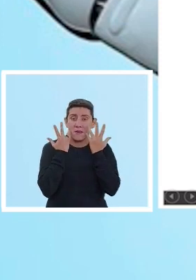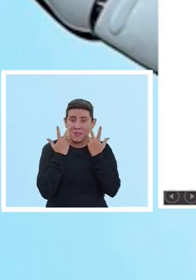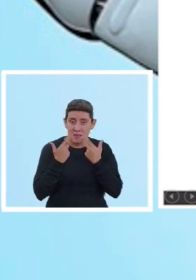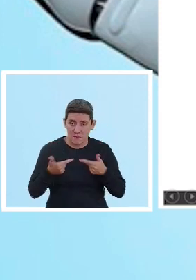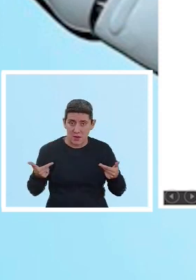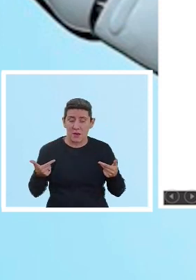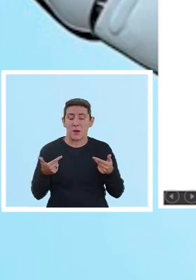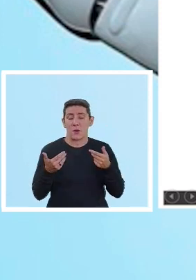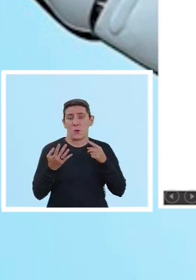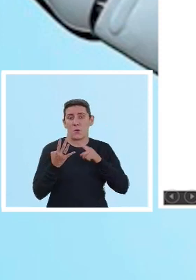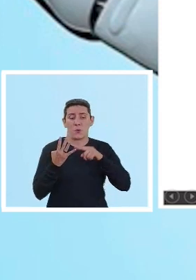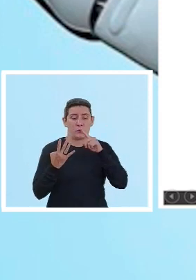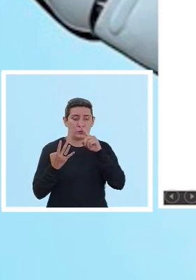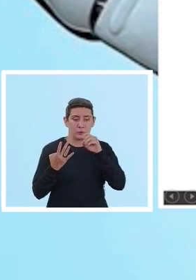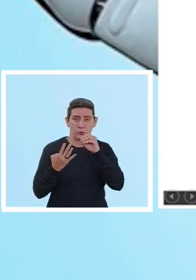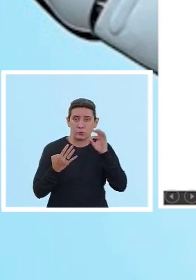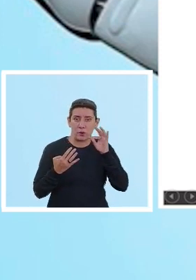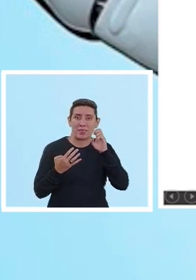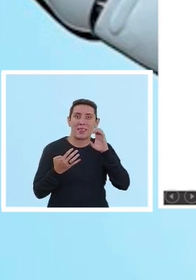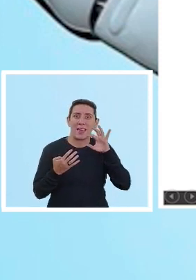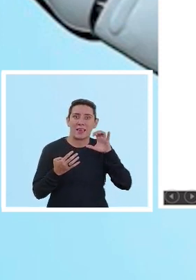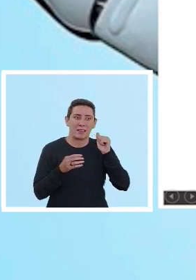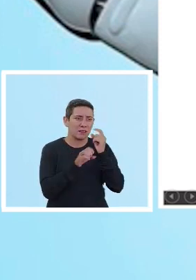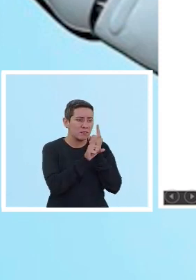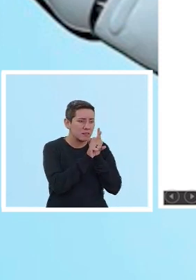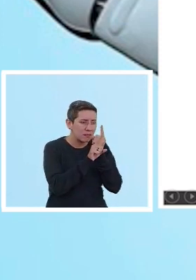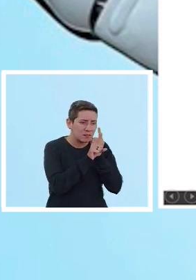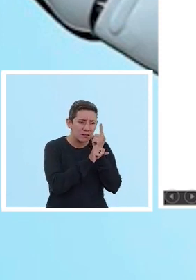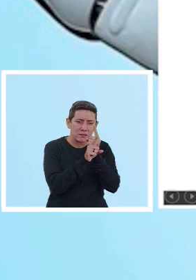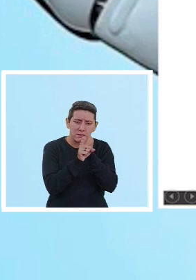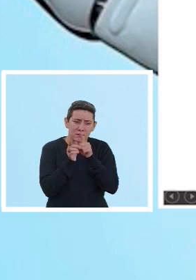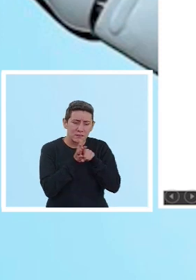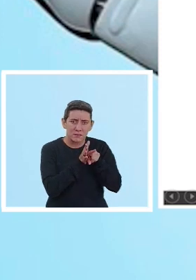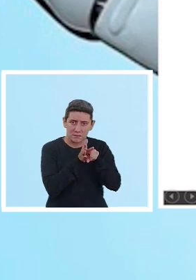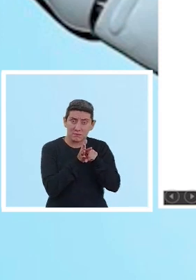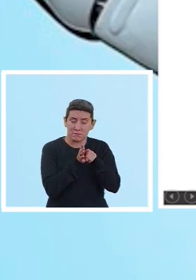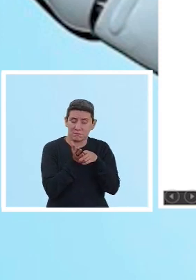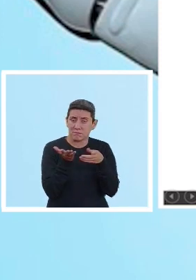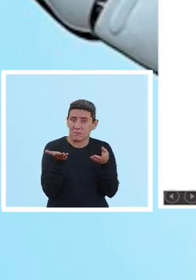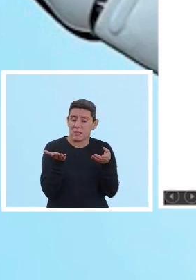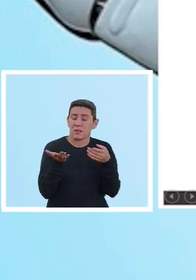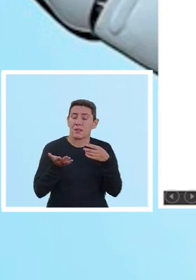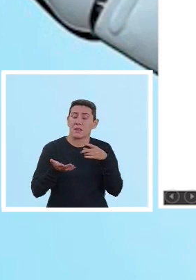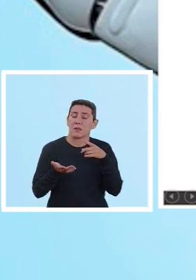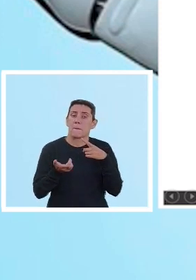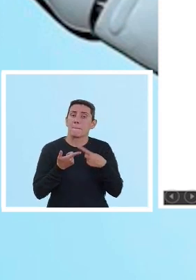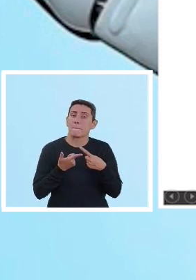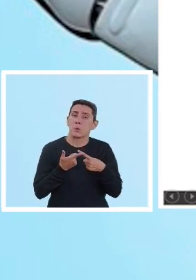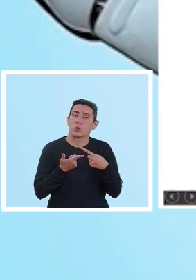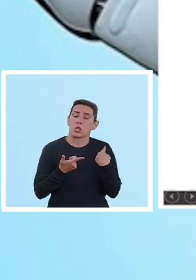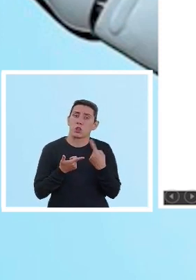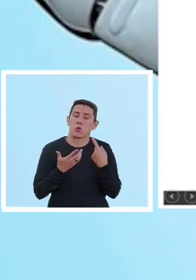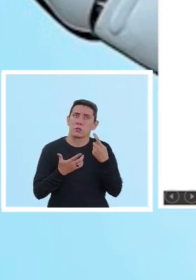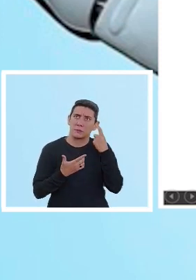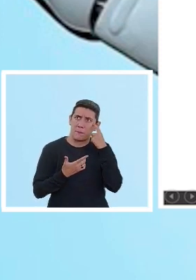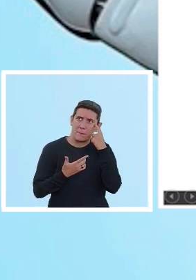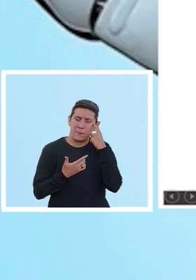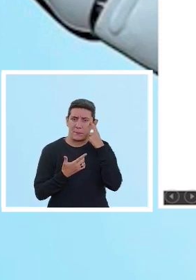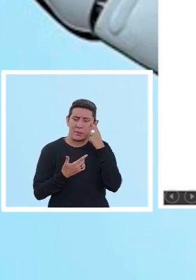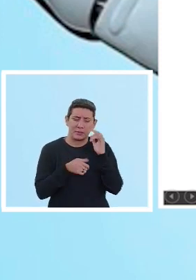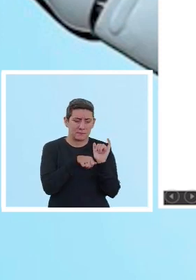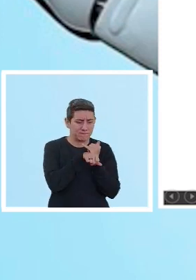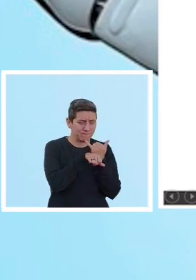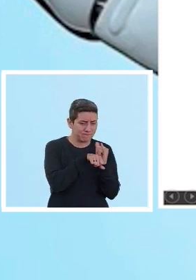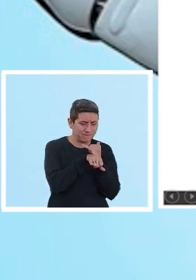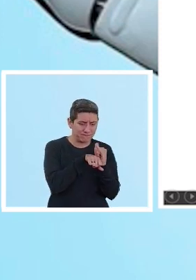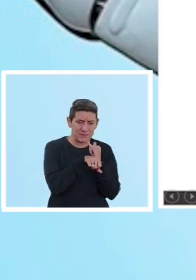equipe realmente multidisciplinar o que a gente A ideia é ter um dá uma ferramenta não é fornecer uma